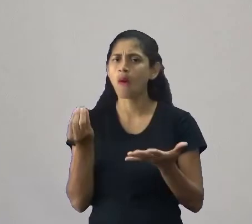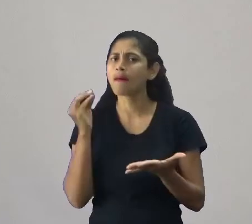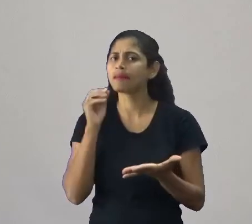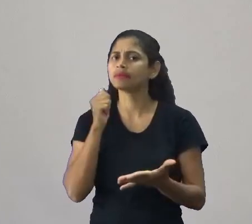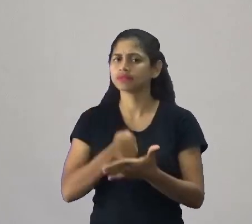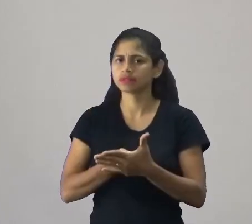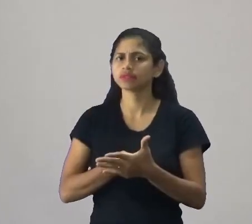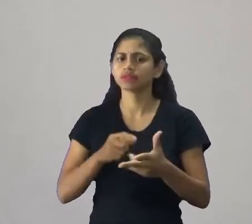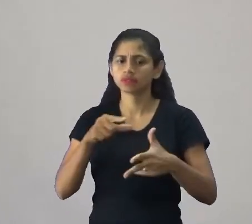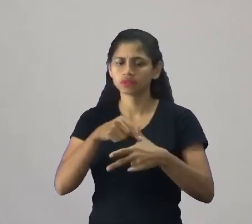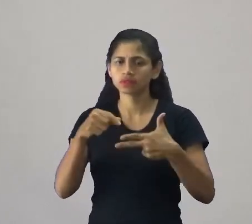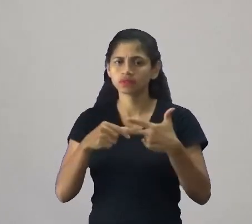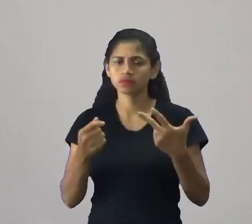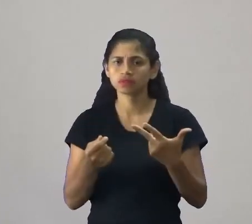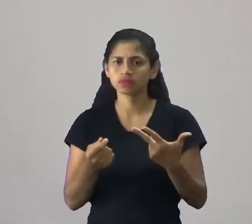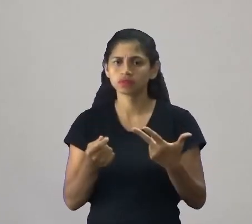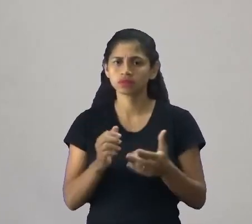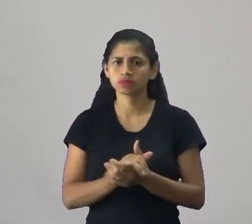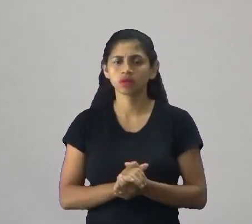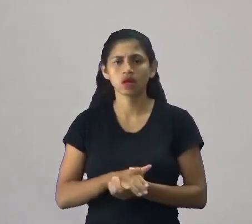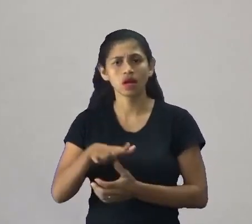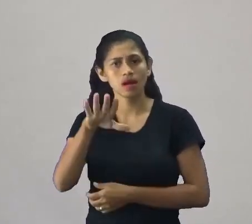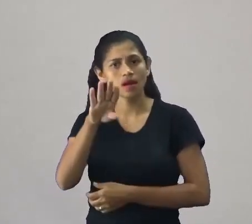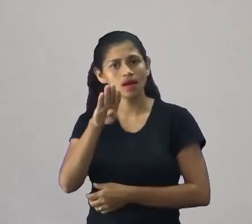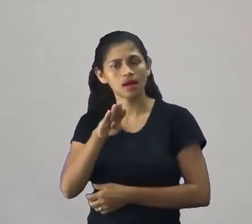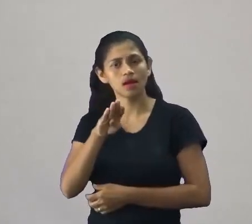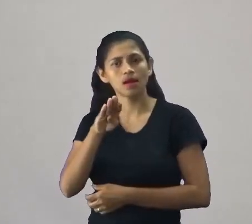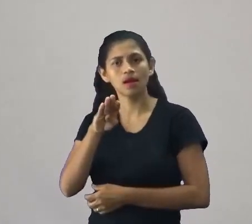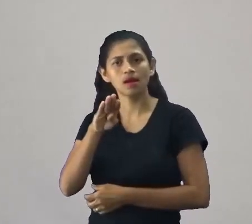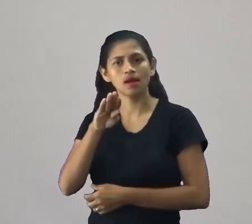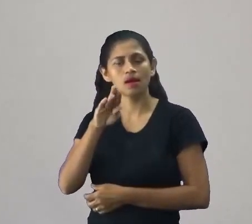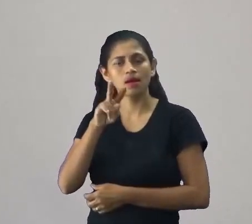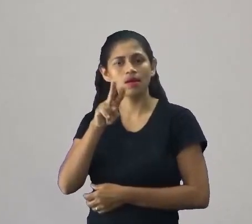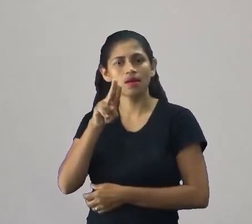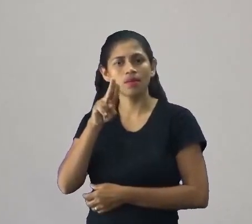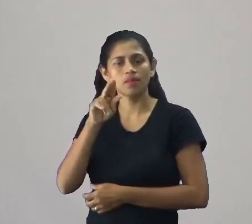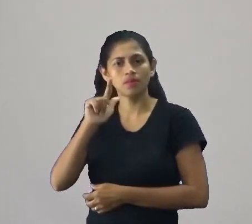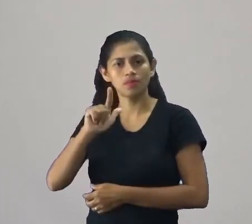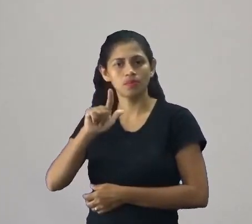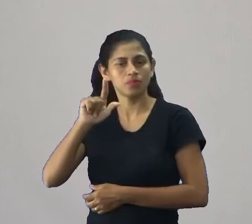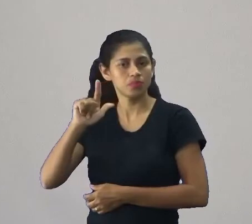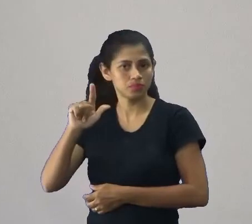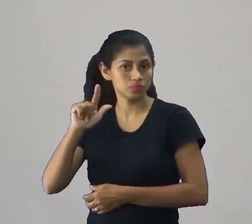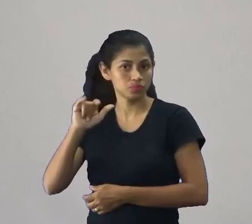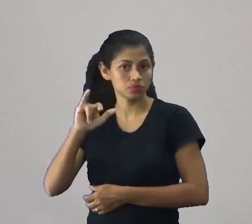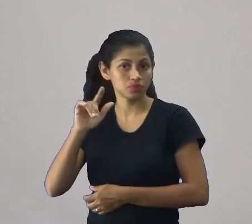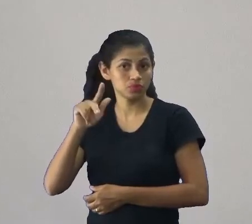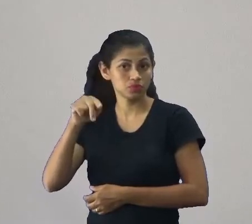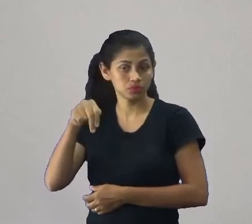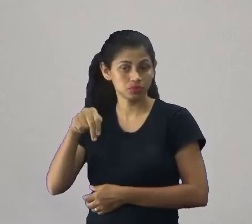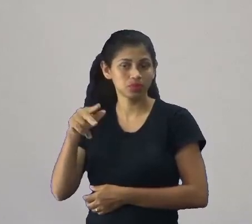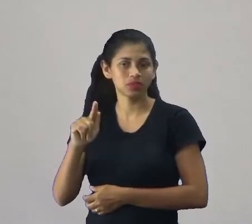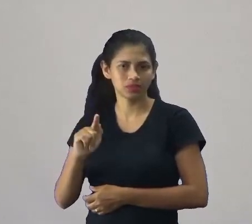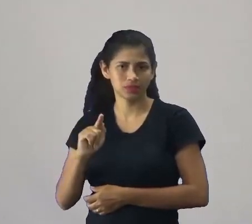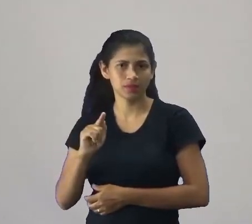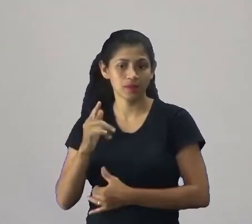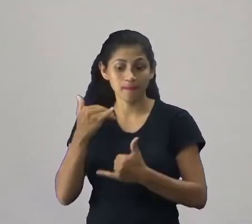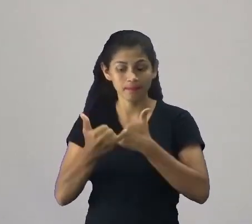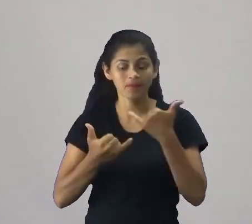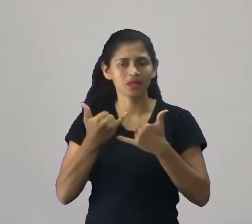de bullying em que a pessoa alega: não, eu só estava brincando. É importante entender que brincadeira é um instrumento